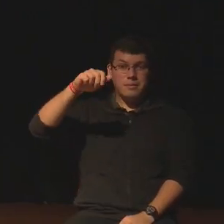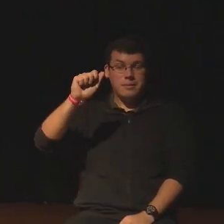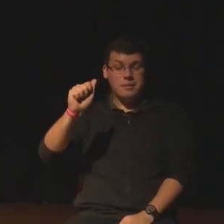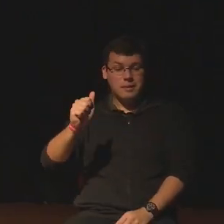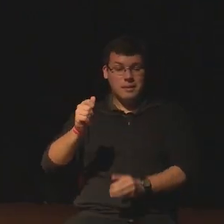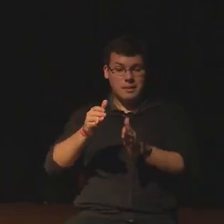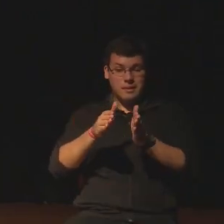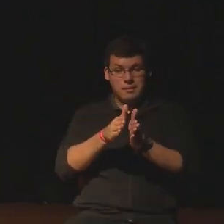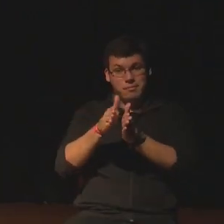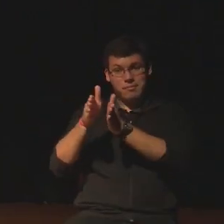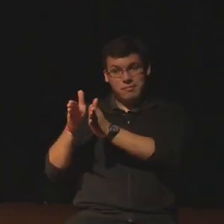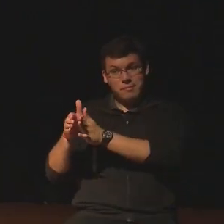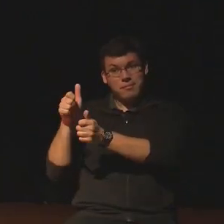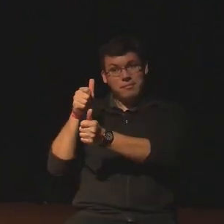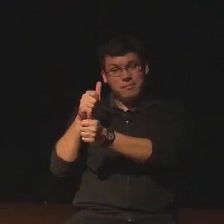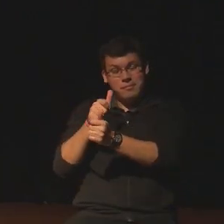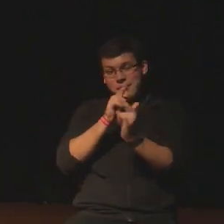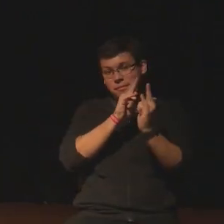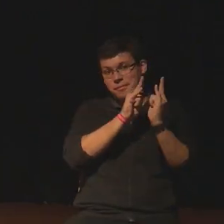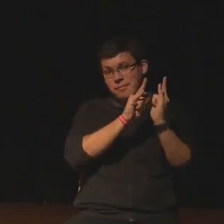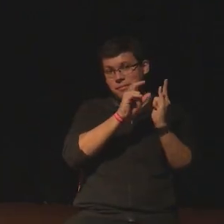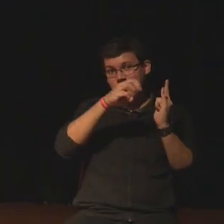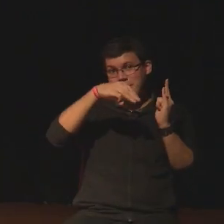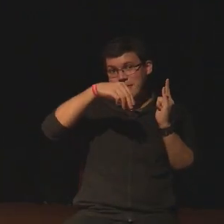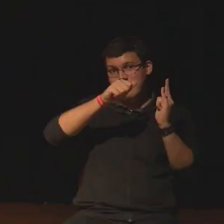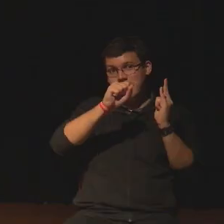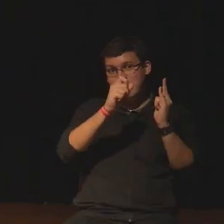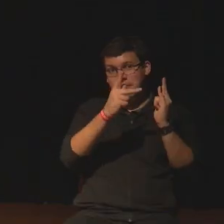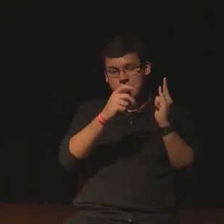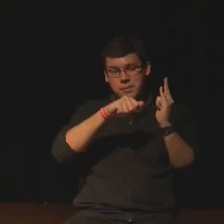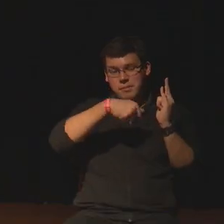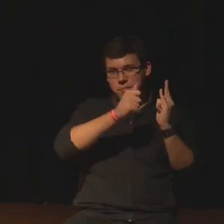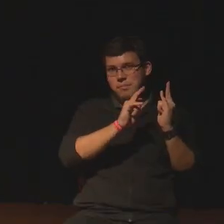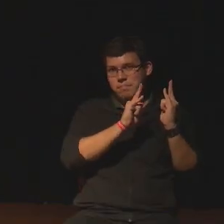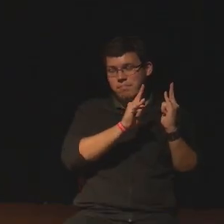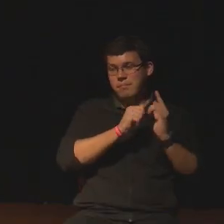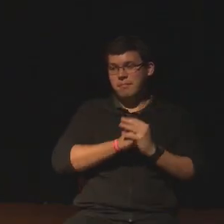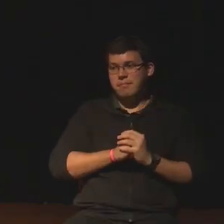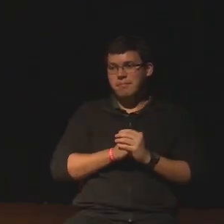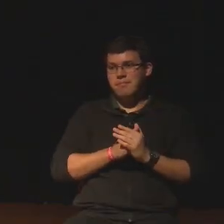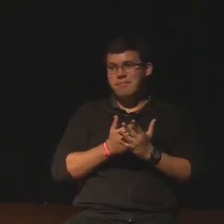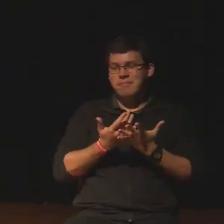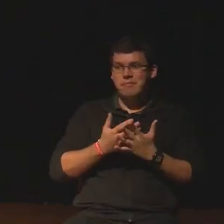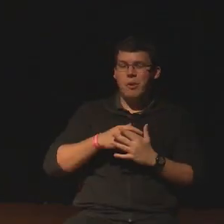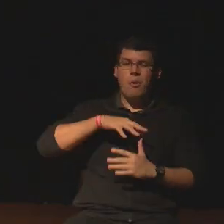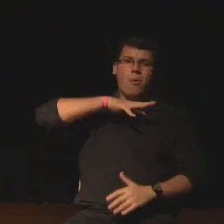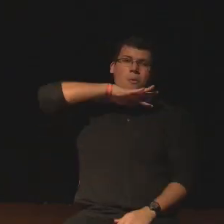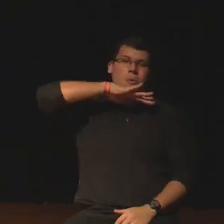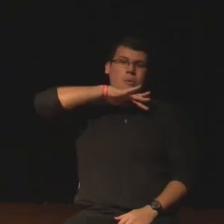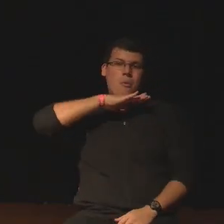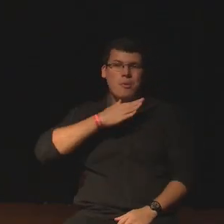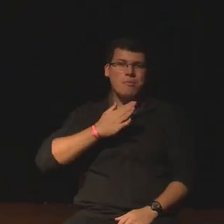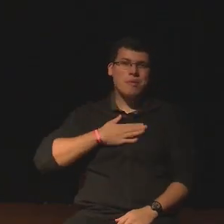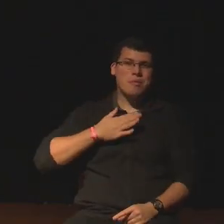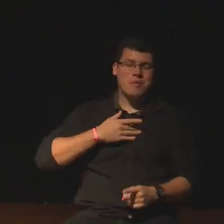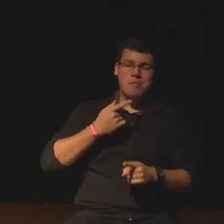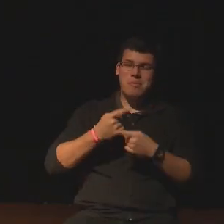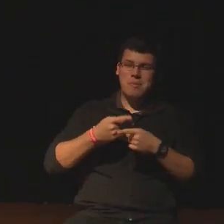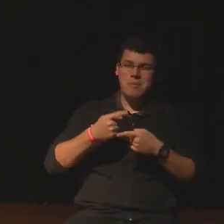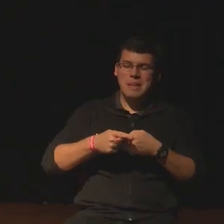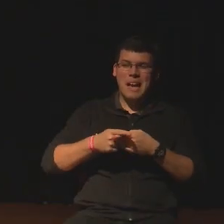O que atrapalha muito, assim, para mim, o trânsito está bastante